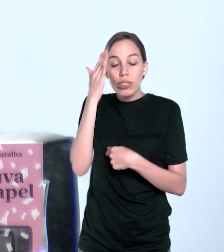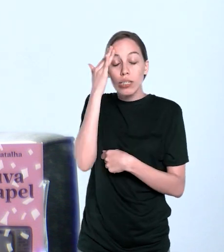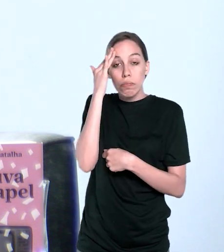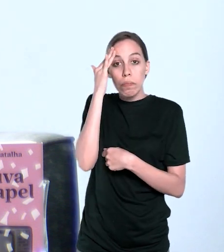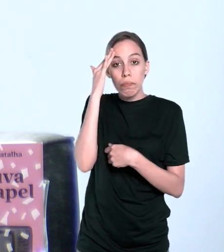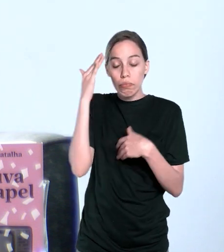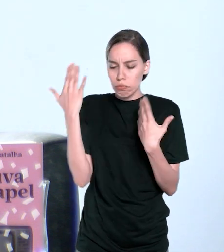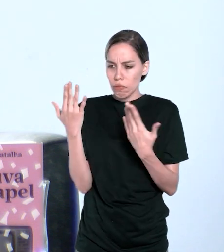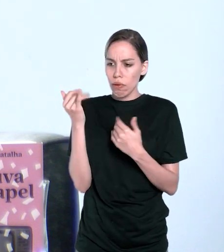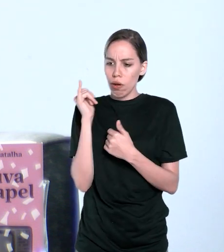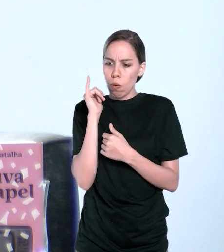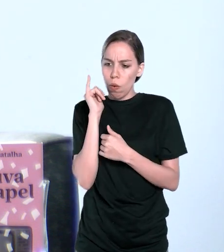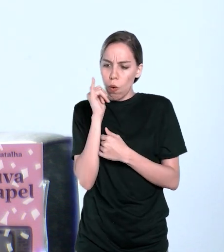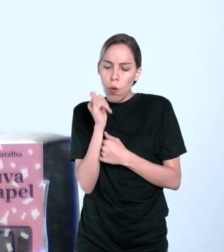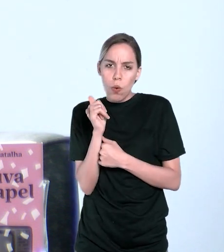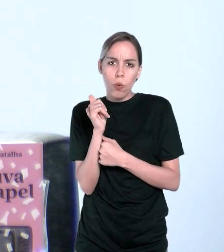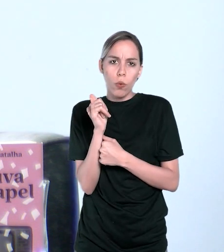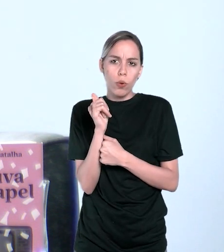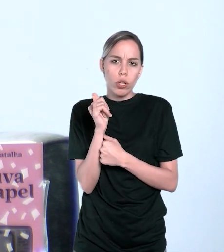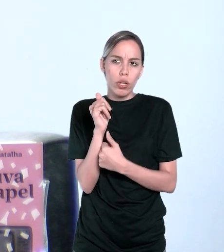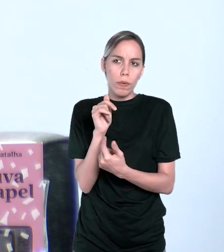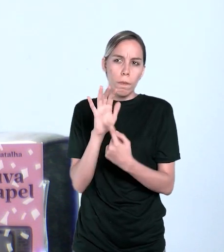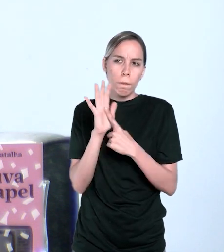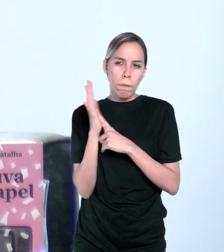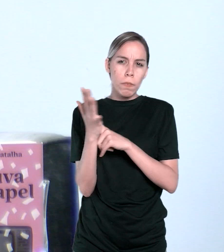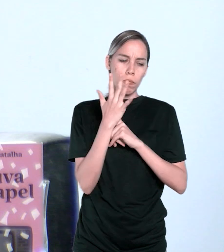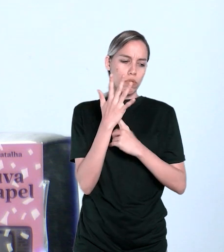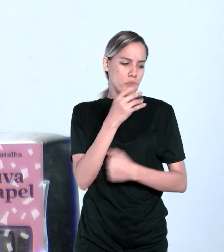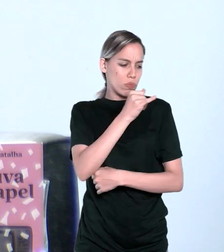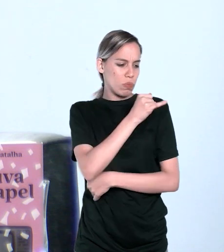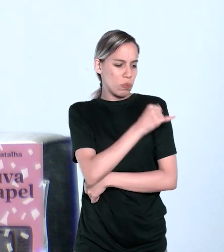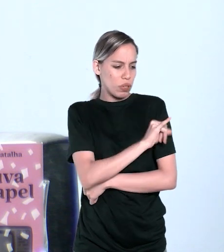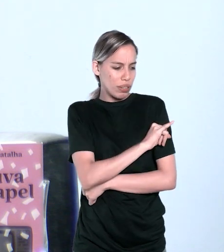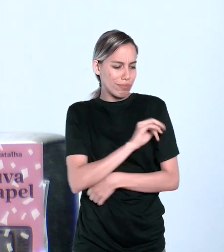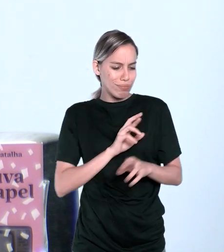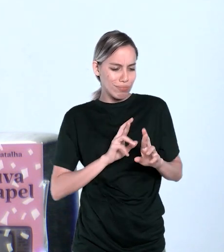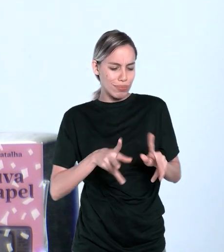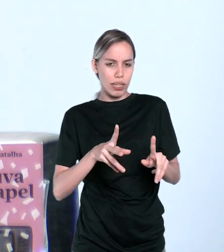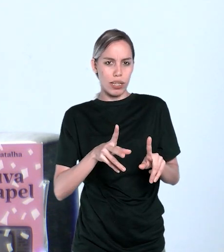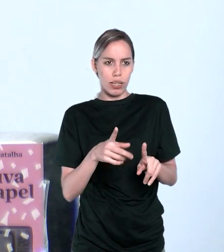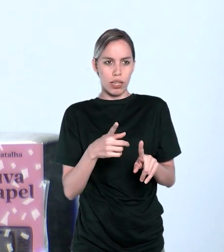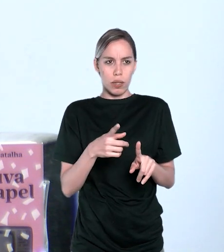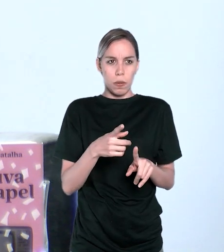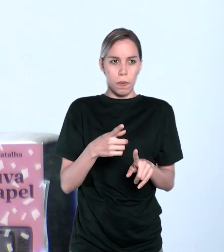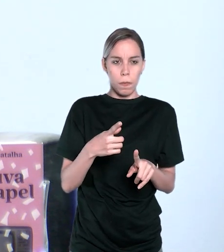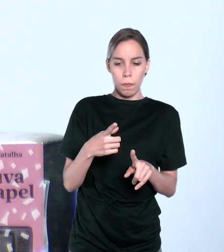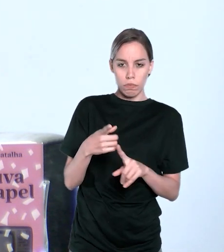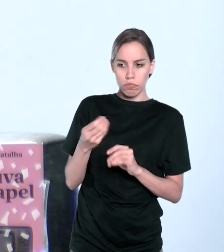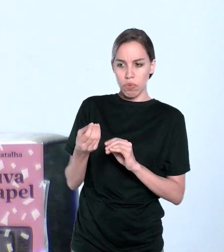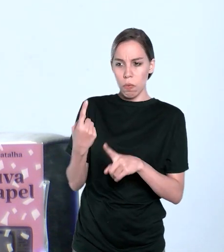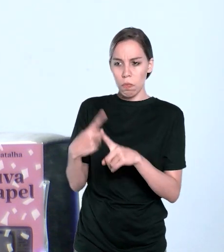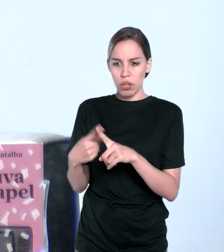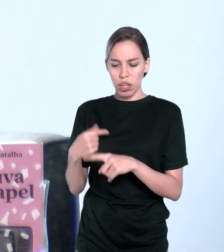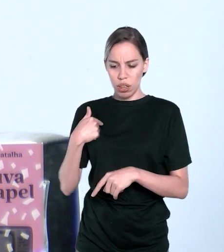O jornalismo, a reportagem, ela me mostrou um outro Rio de Janeiro que eu não teria acesso, né? Eu era uma menina